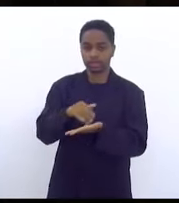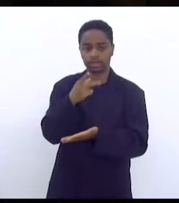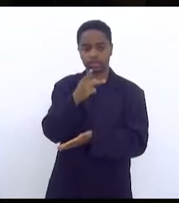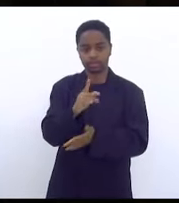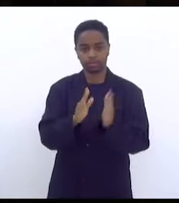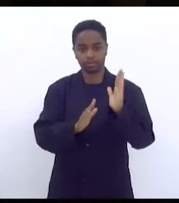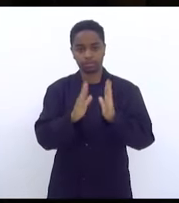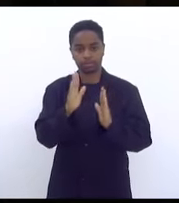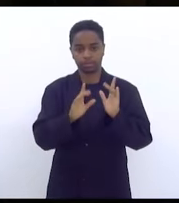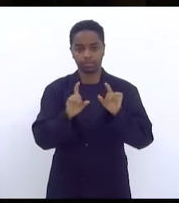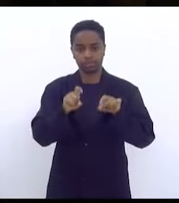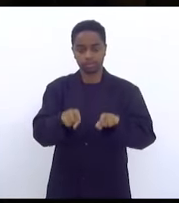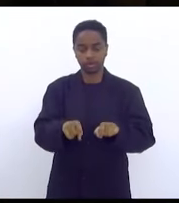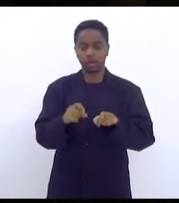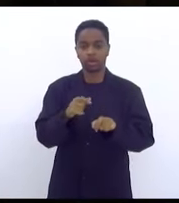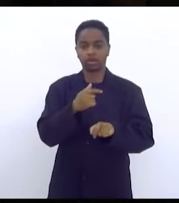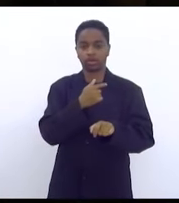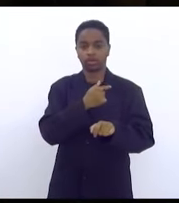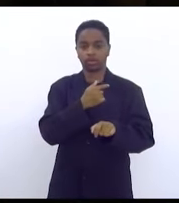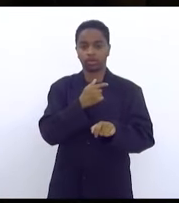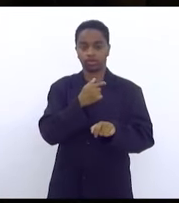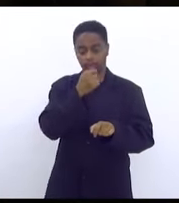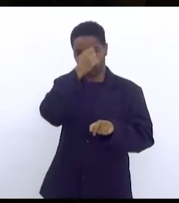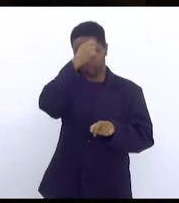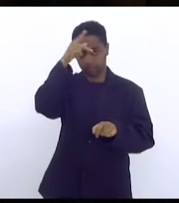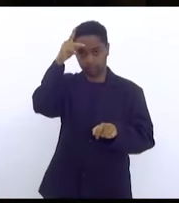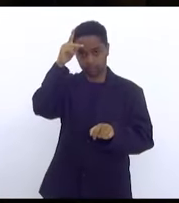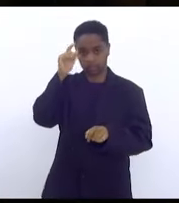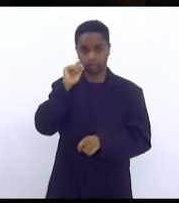Paes. O PT